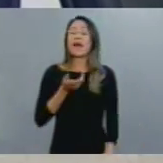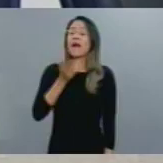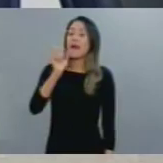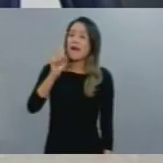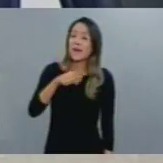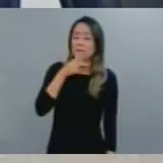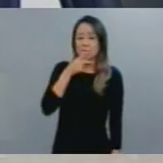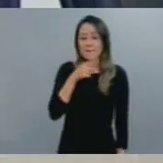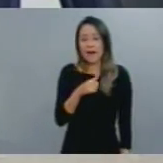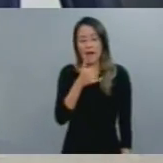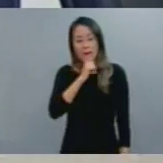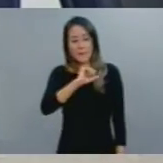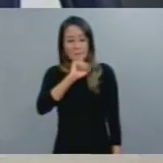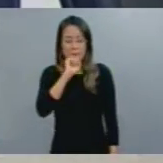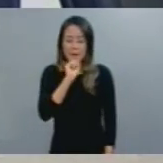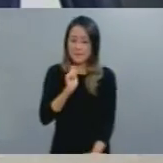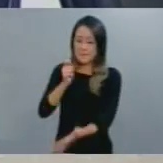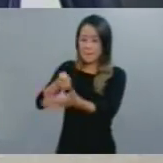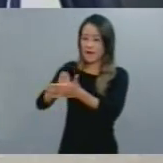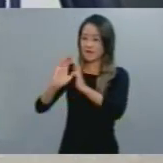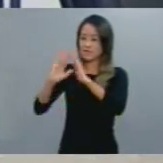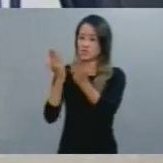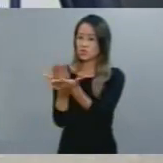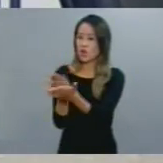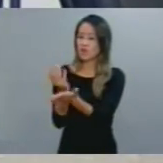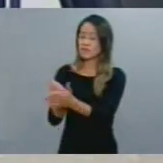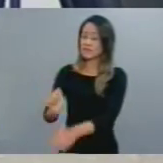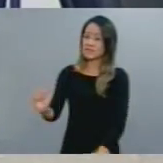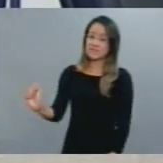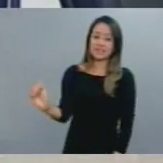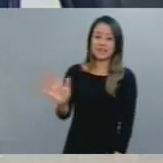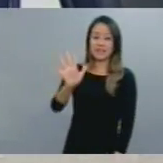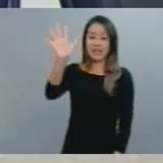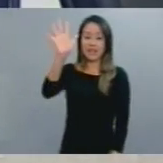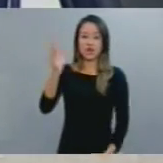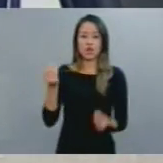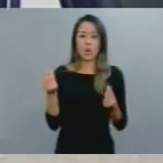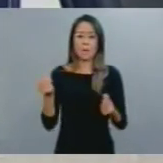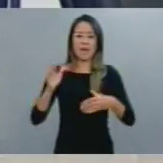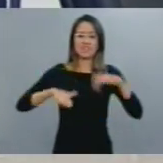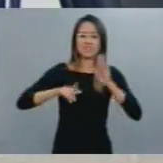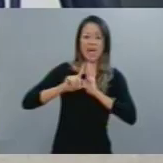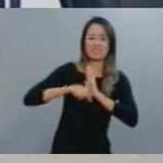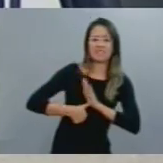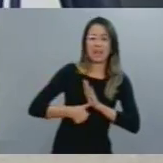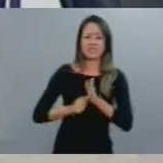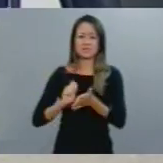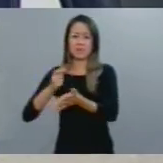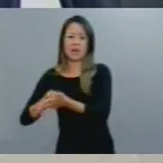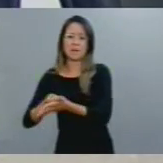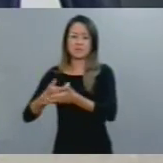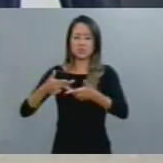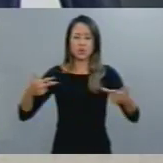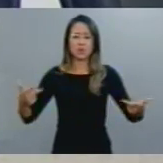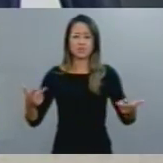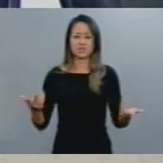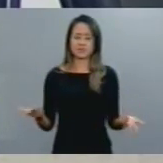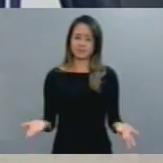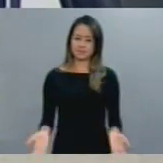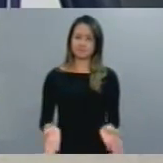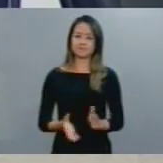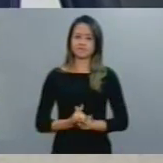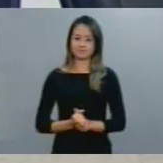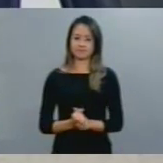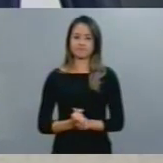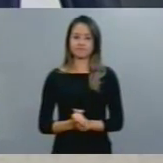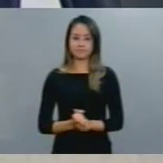com livros caros, com tudo caro, e fica até que sem condições de pagar, atrasando, com dificuldade. Eu faço a minha